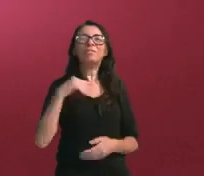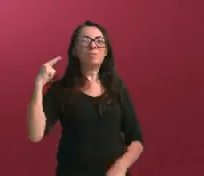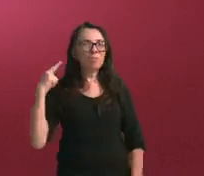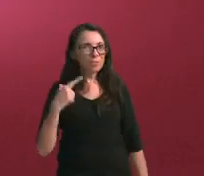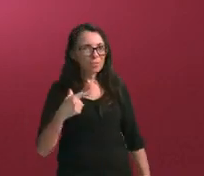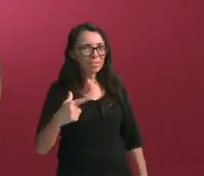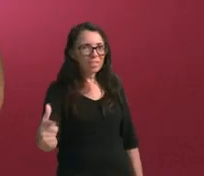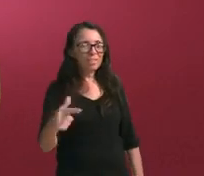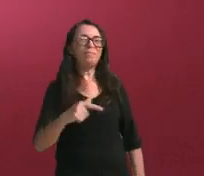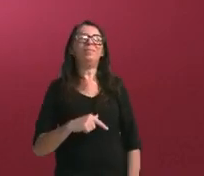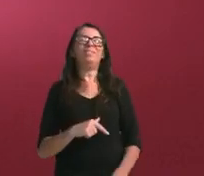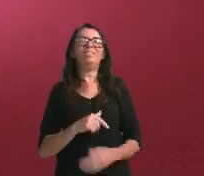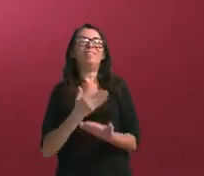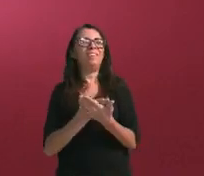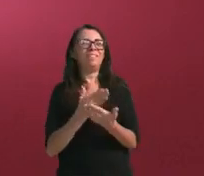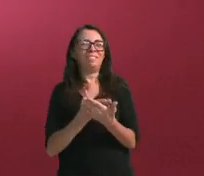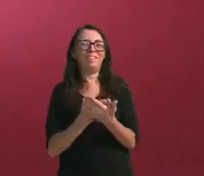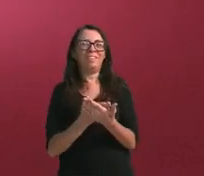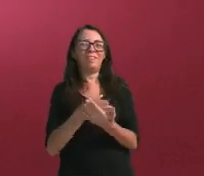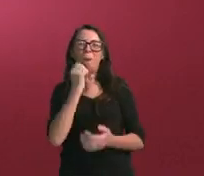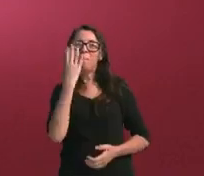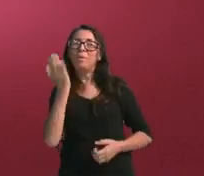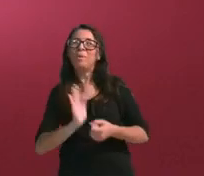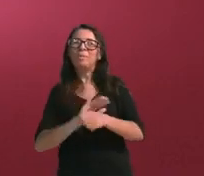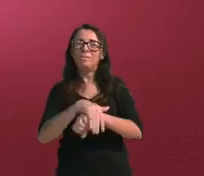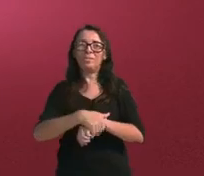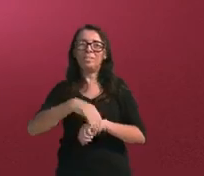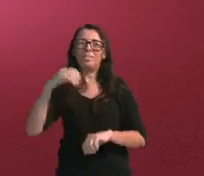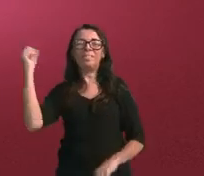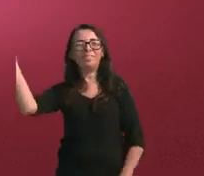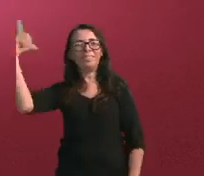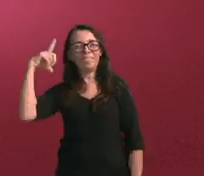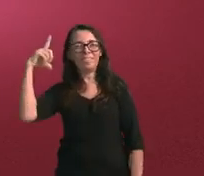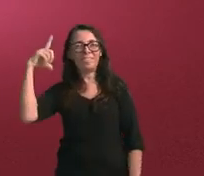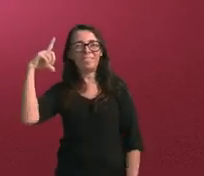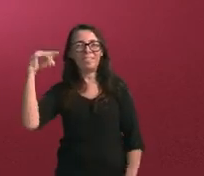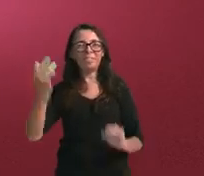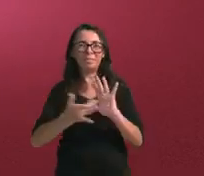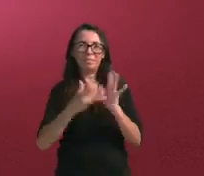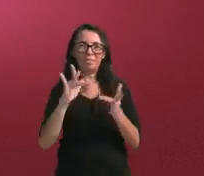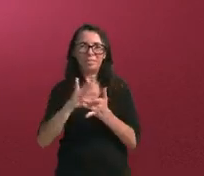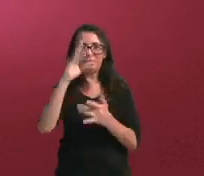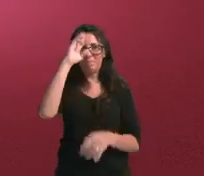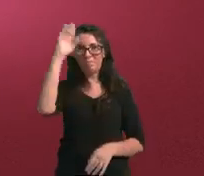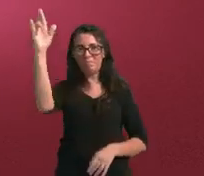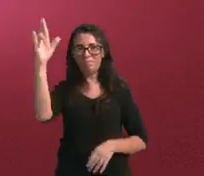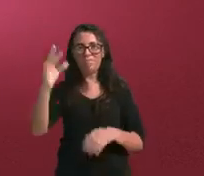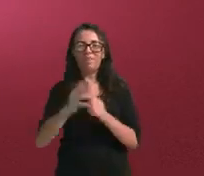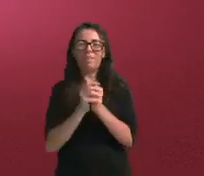semana, uma boa noite. Fiquem com Deus, na graça e na paz do Senhor Jesus. Amém.